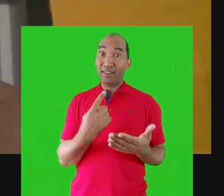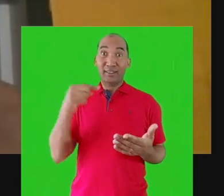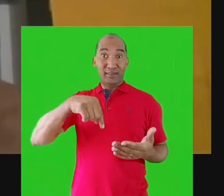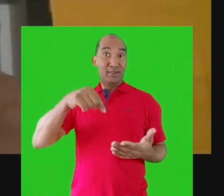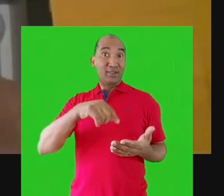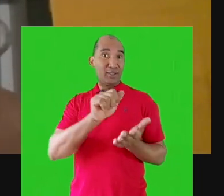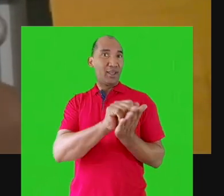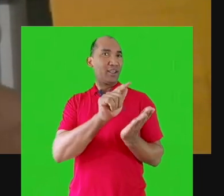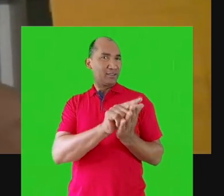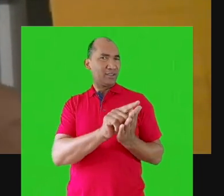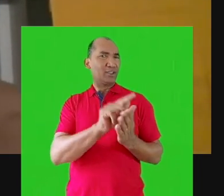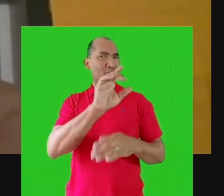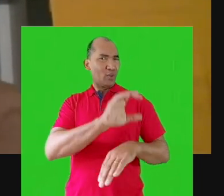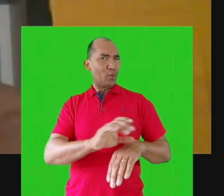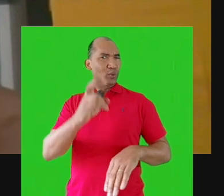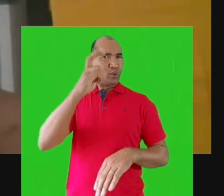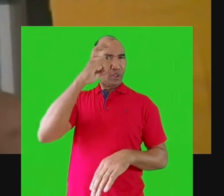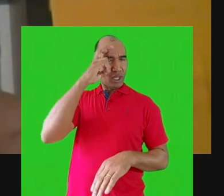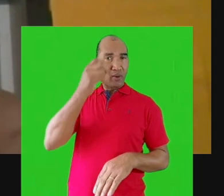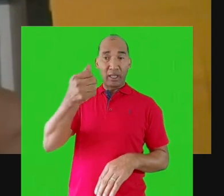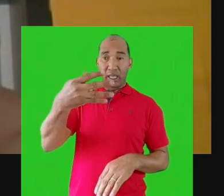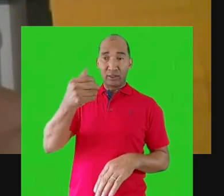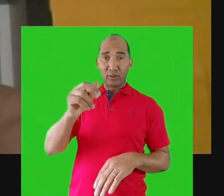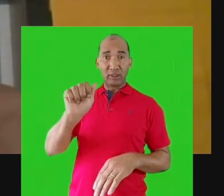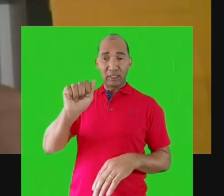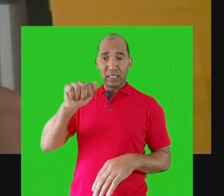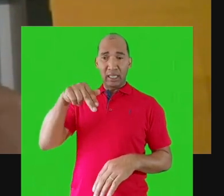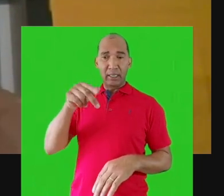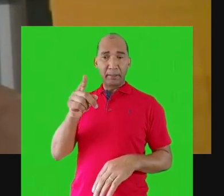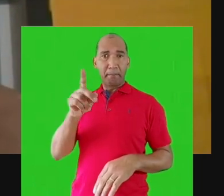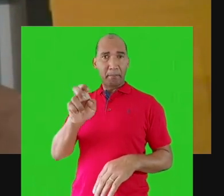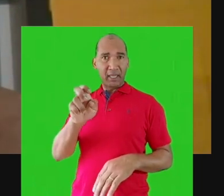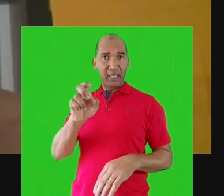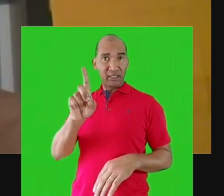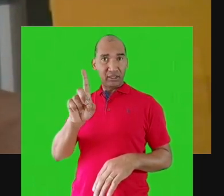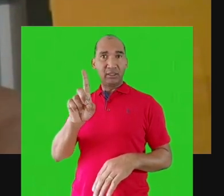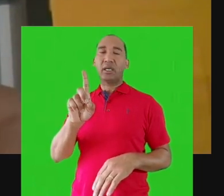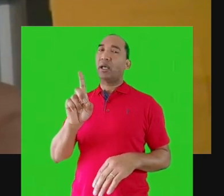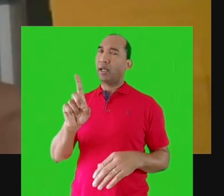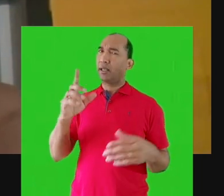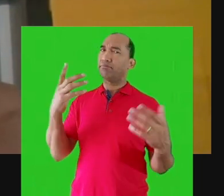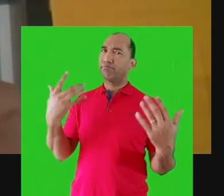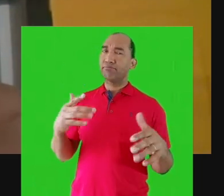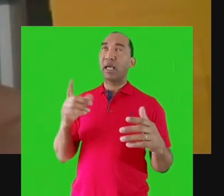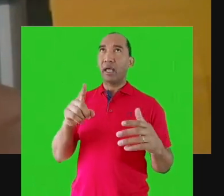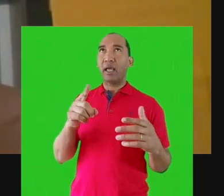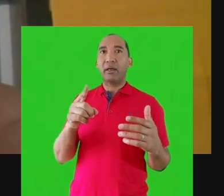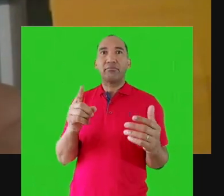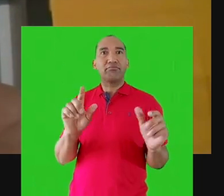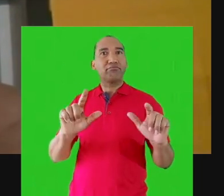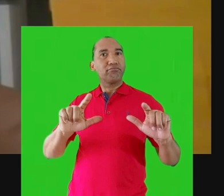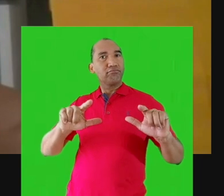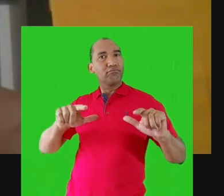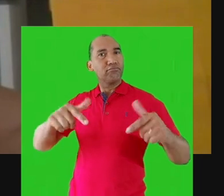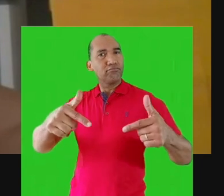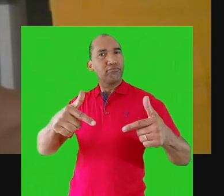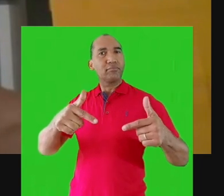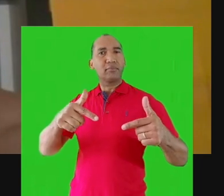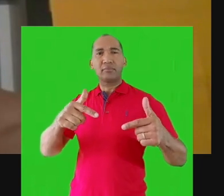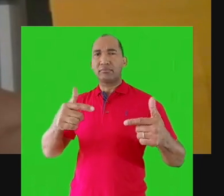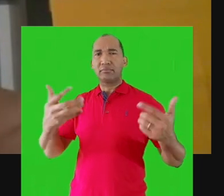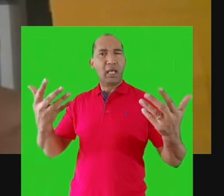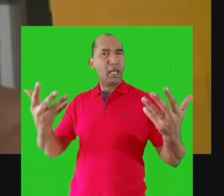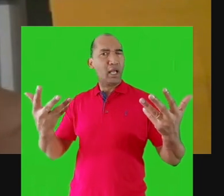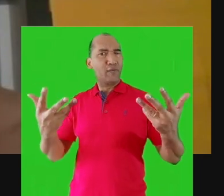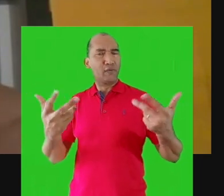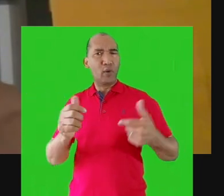aqui na agenda cultural dessa 14ª Amped, que é uma realização aí incrível da